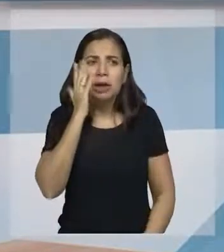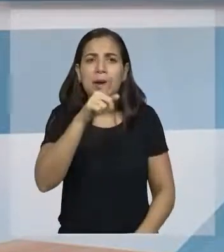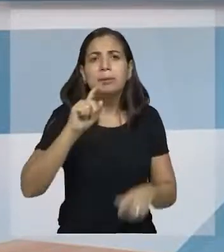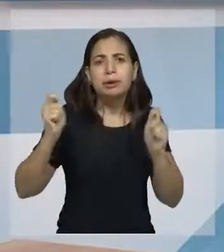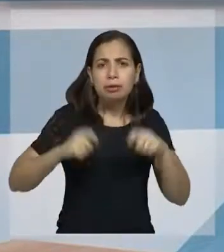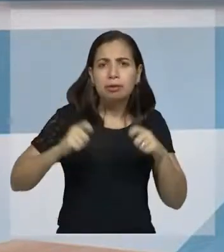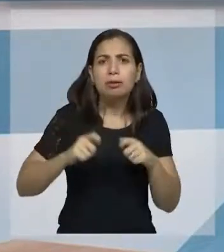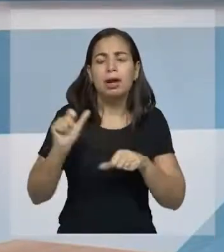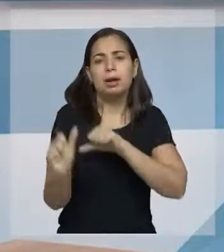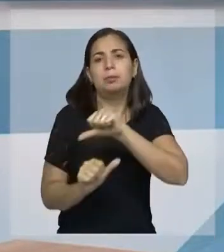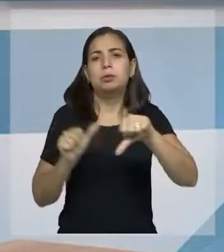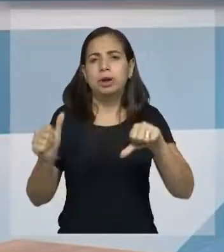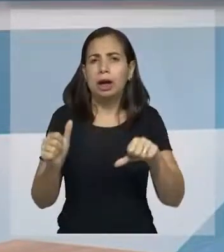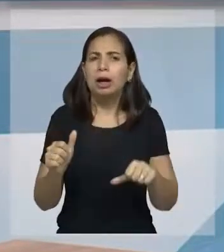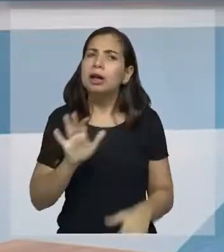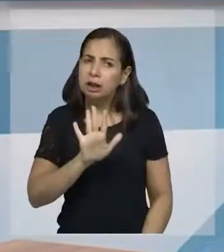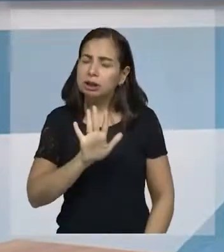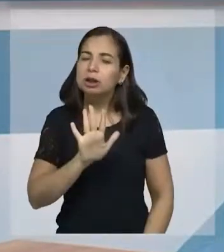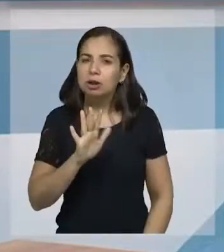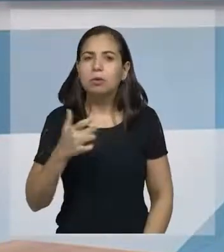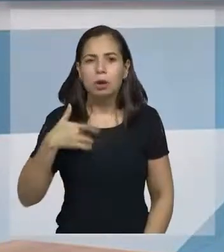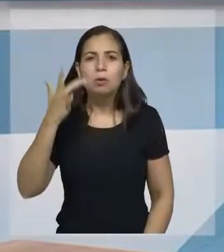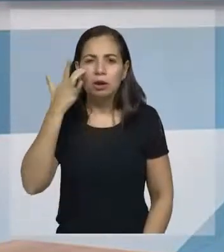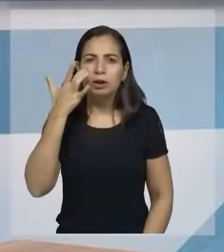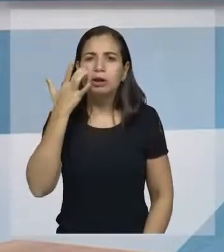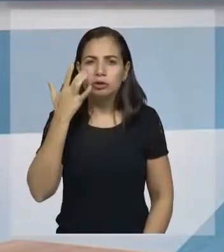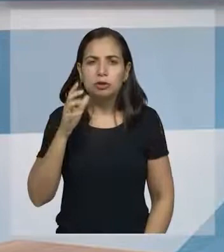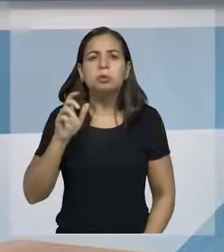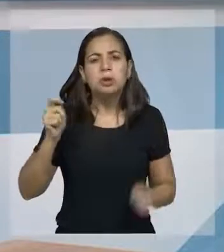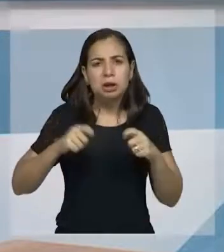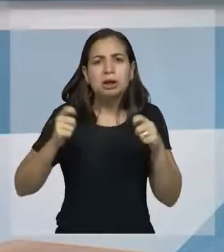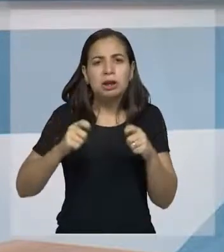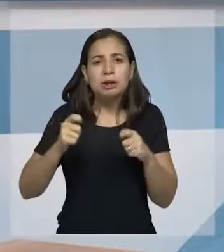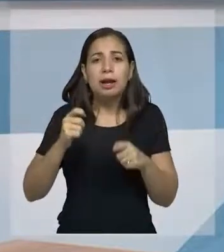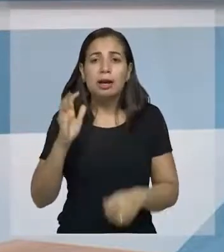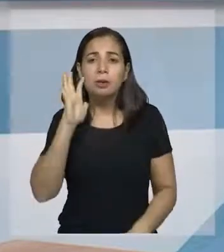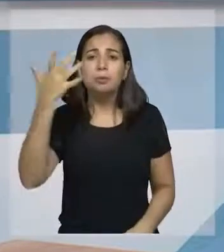por necessidade, né? Por necessidade para todos. Professor Roberto,